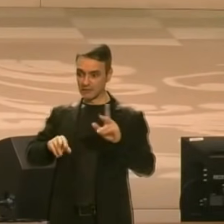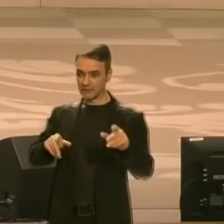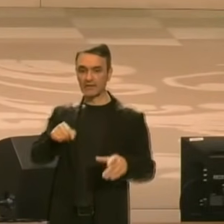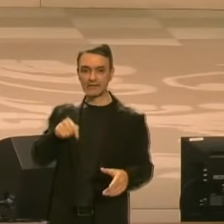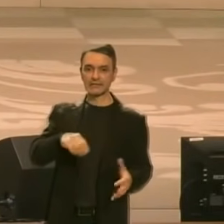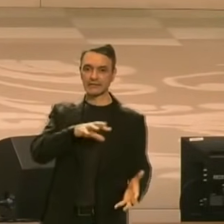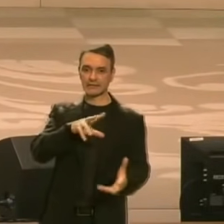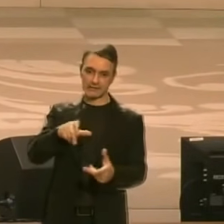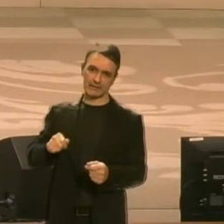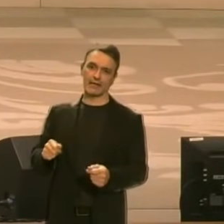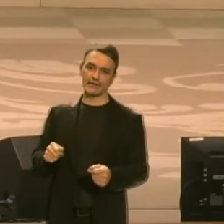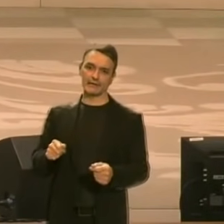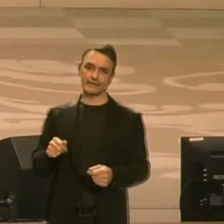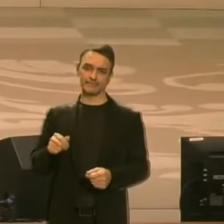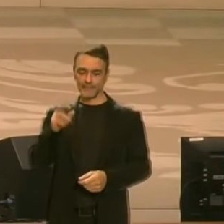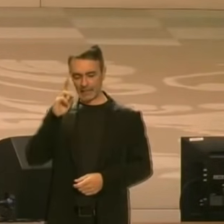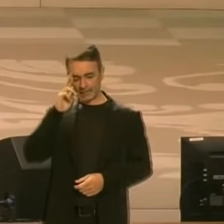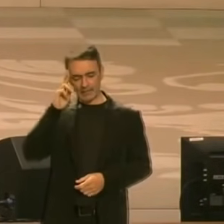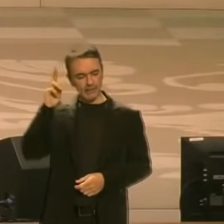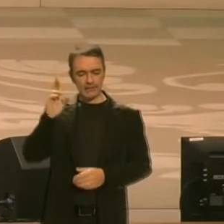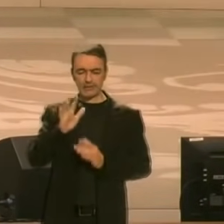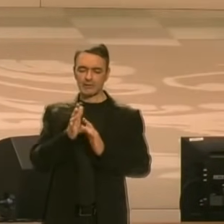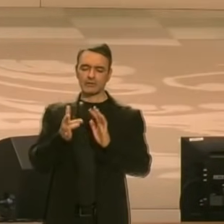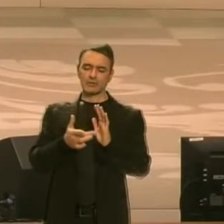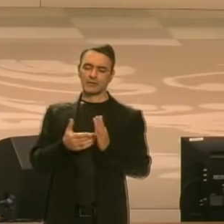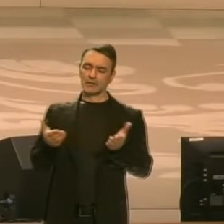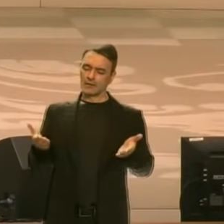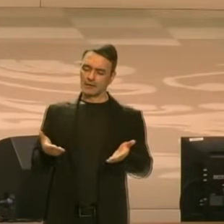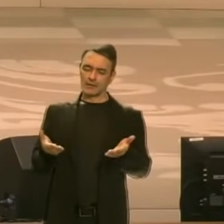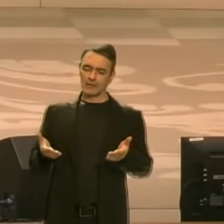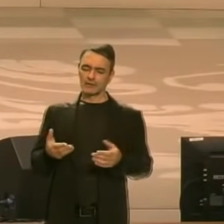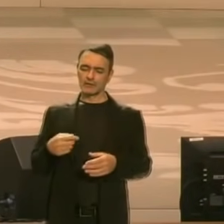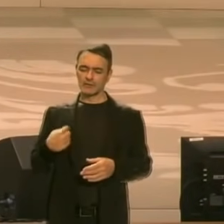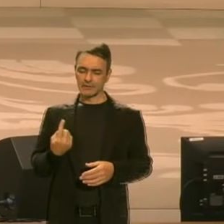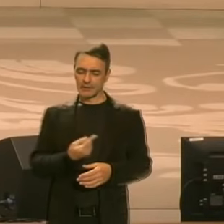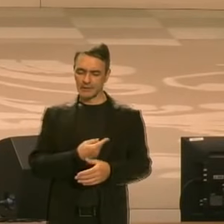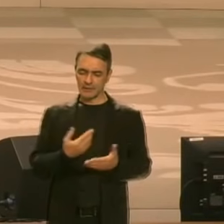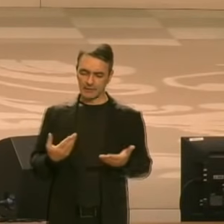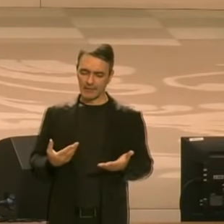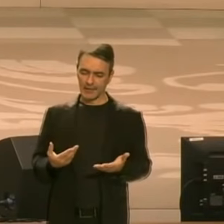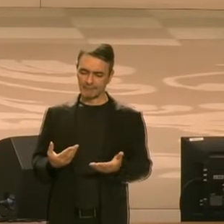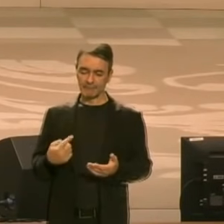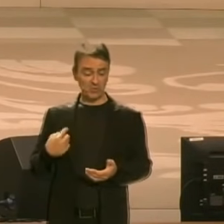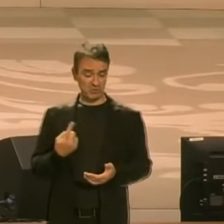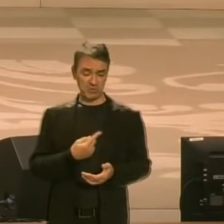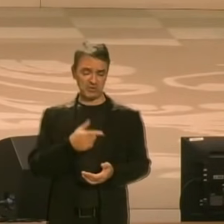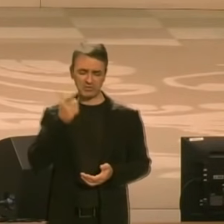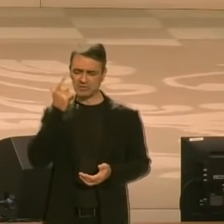Senhor Jesus, aqui está a tua igreja. Nós não podemos fazer nada.